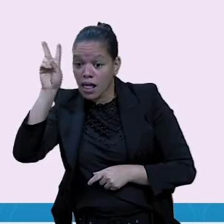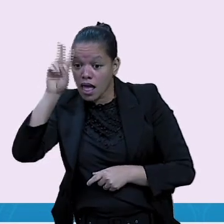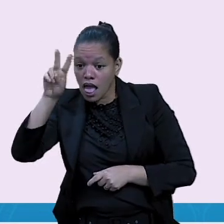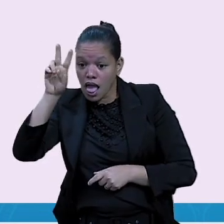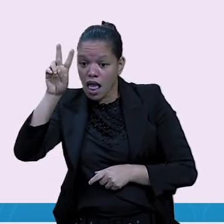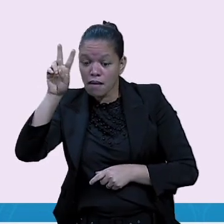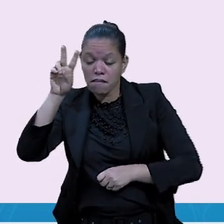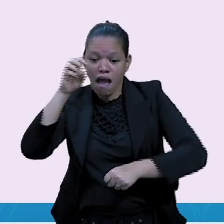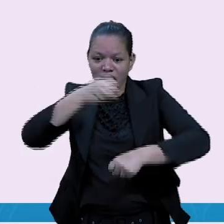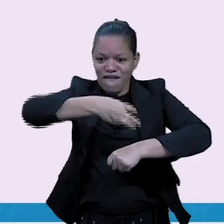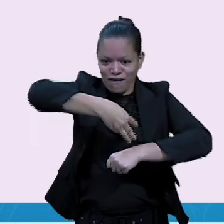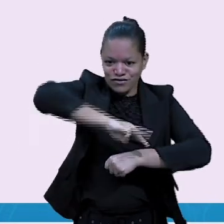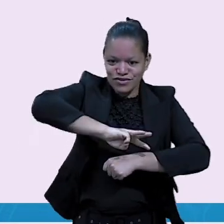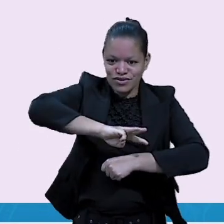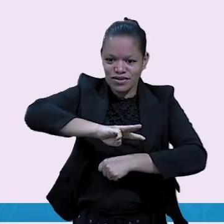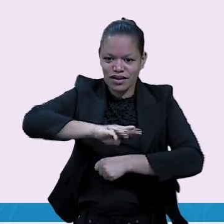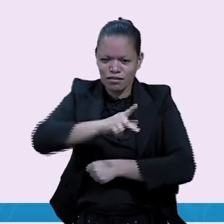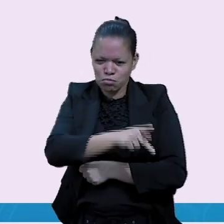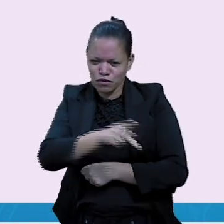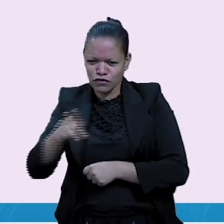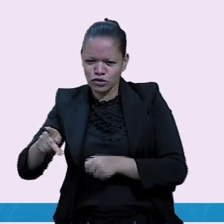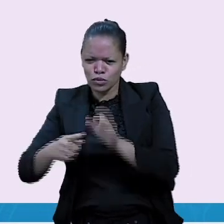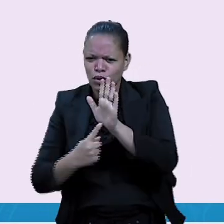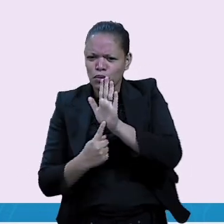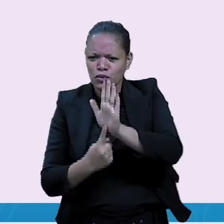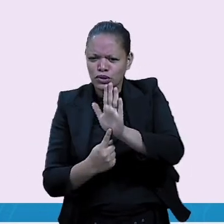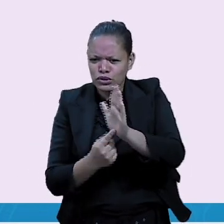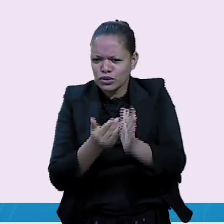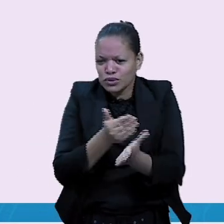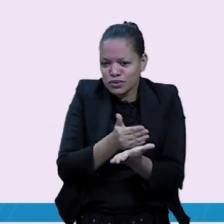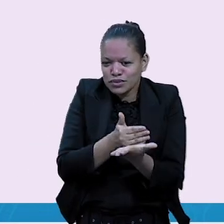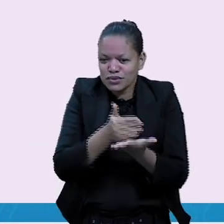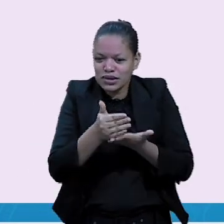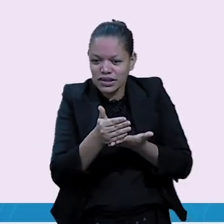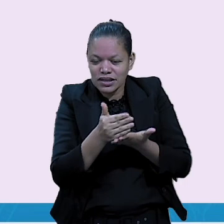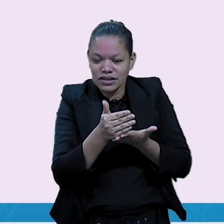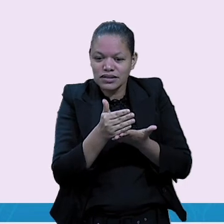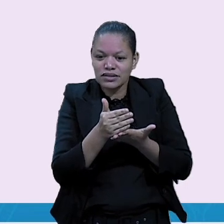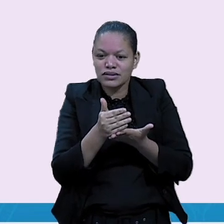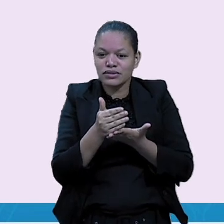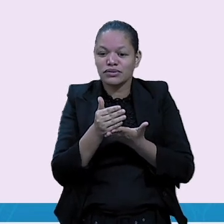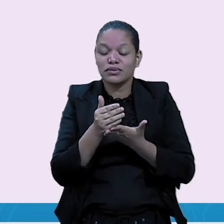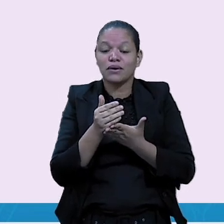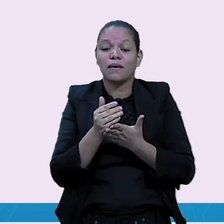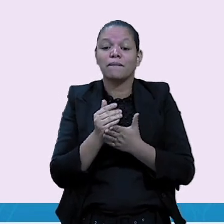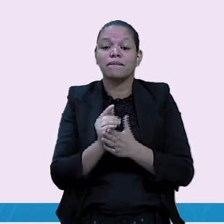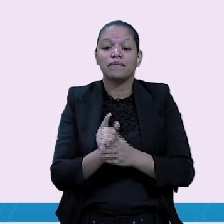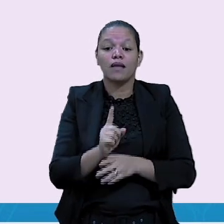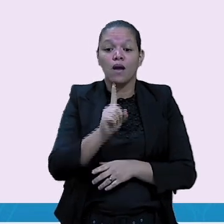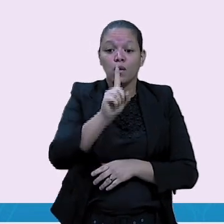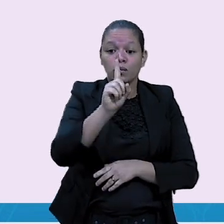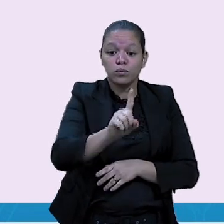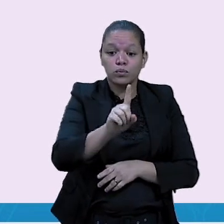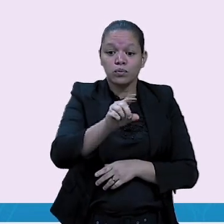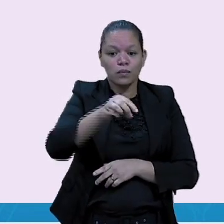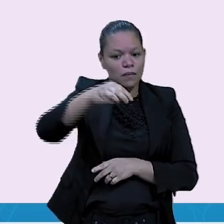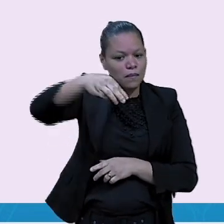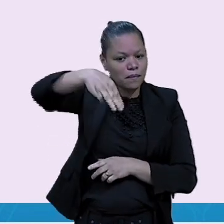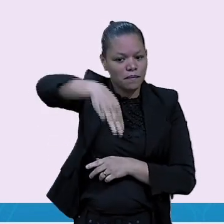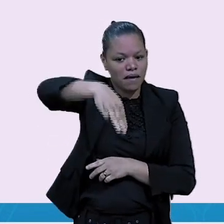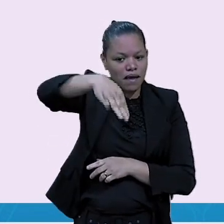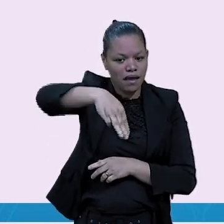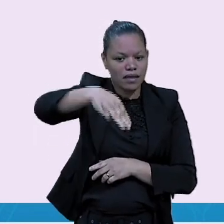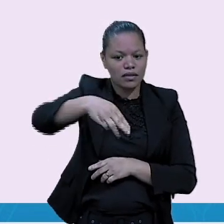100 centímetros é igual a 1 metro. E aqui a gente representa com a letra M, não é mesmo? Que